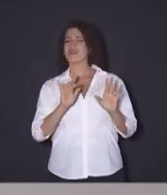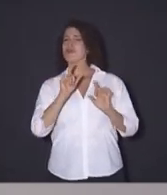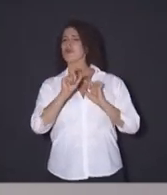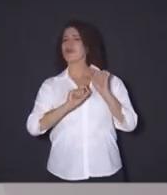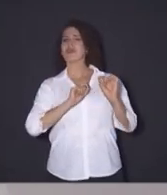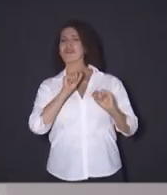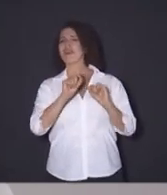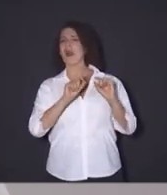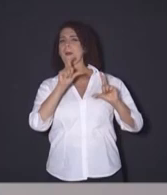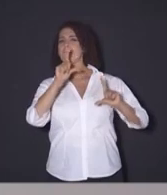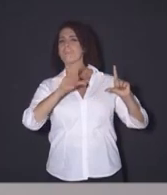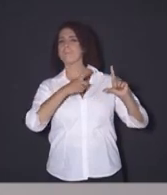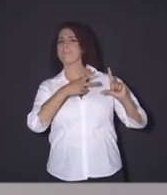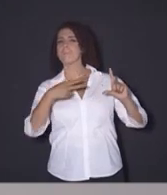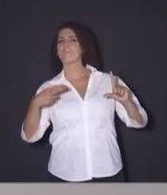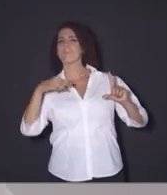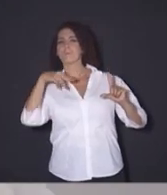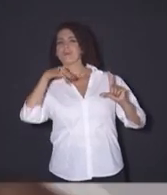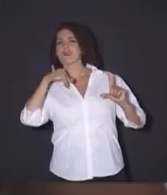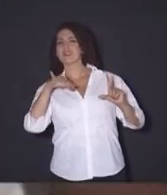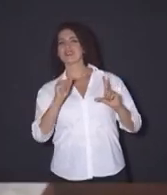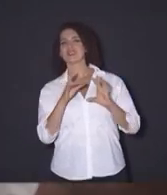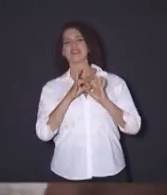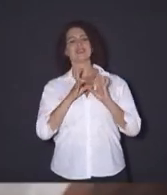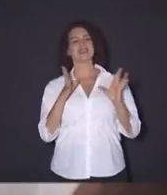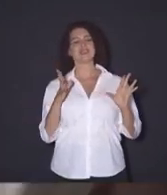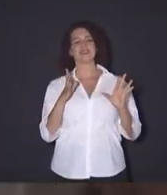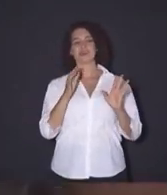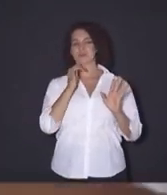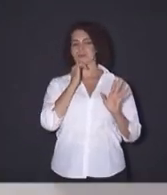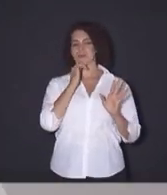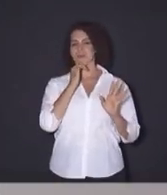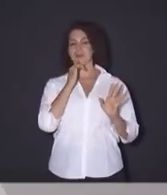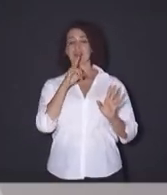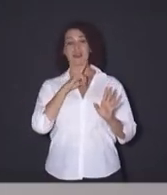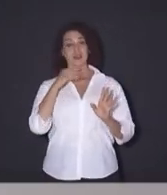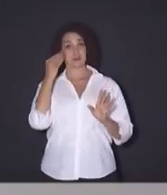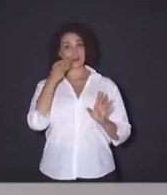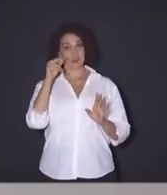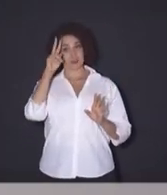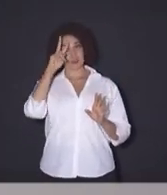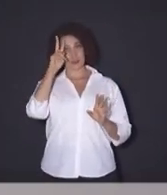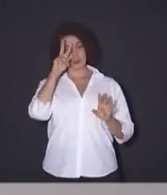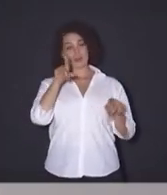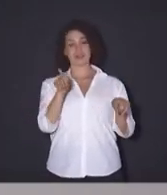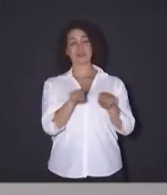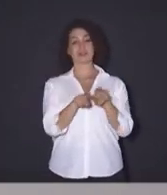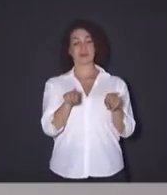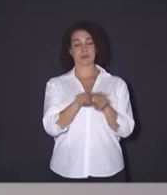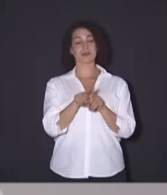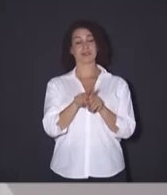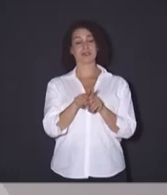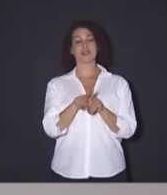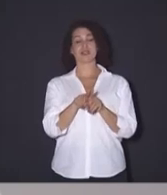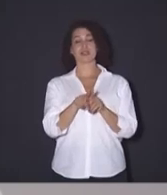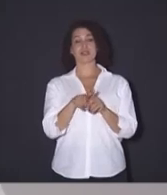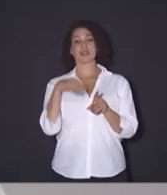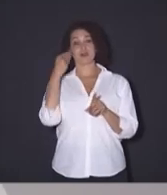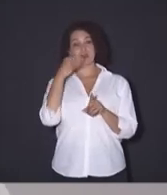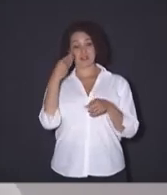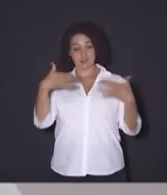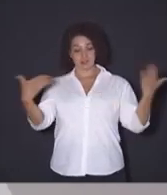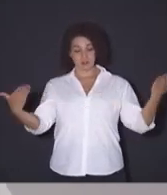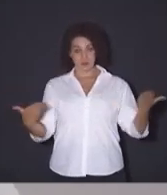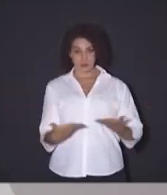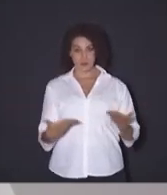mídia livre vamos para o nosso tempo temos uma experiência histórica mas temos também as situações que a gente vive no presente